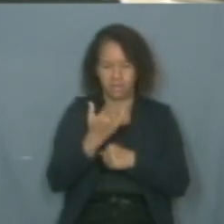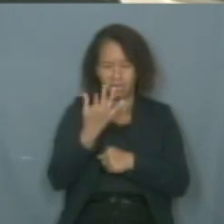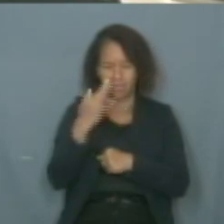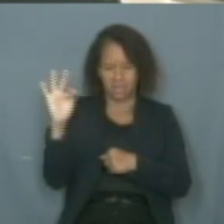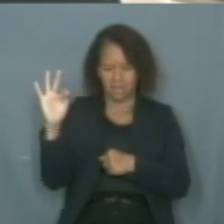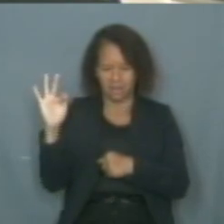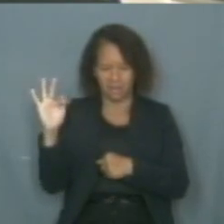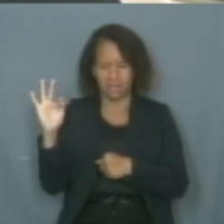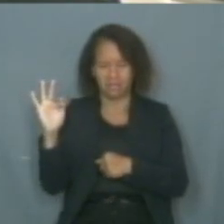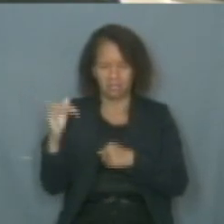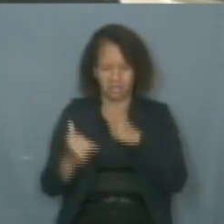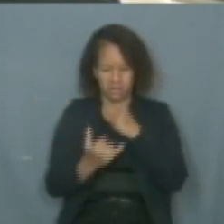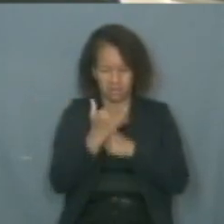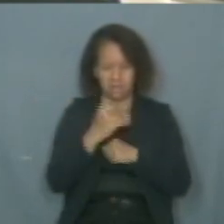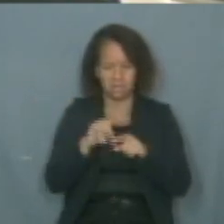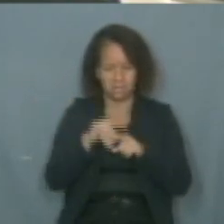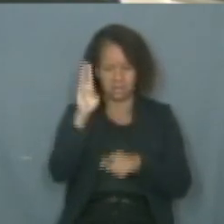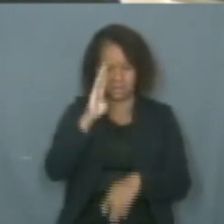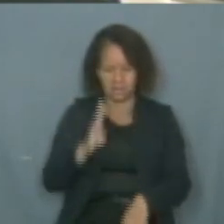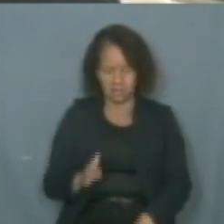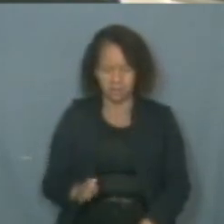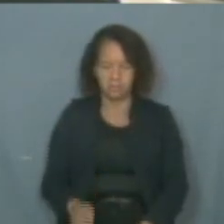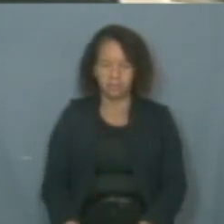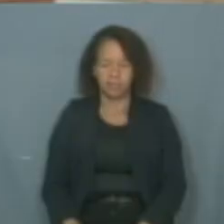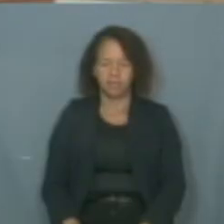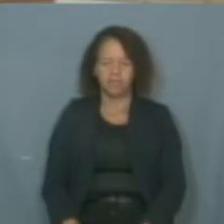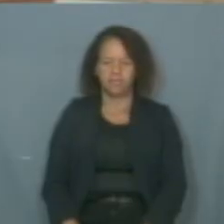Federal é traidor da pátria. Muito obrigado.